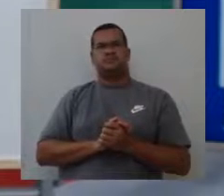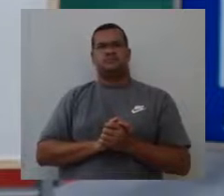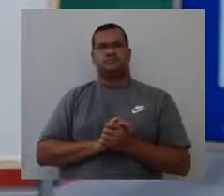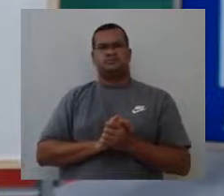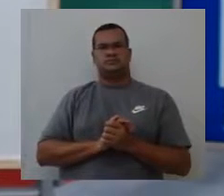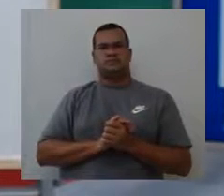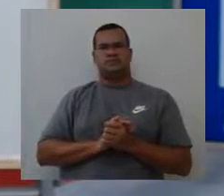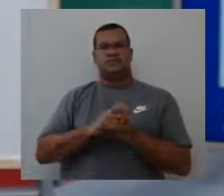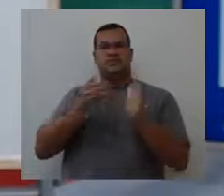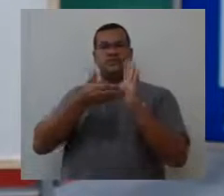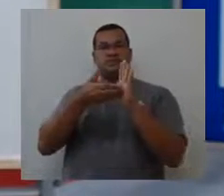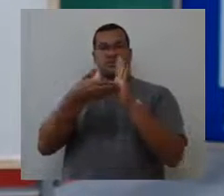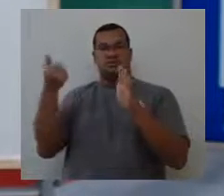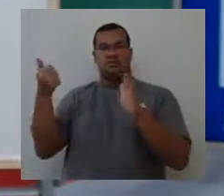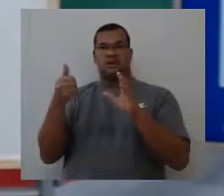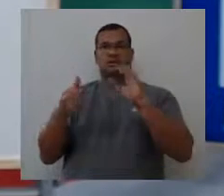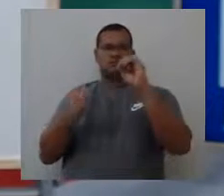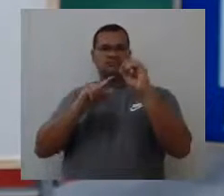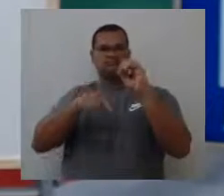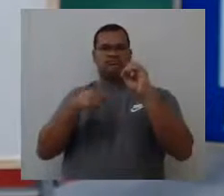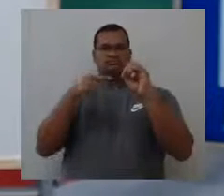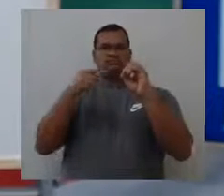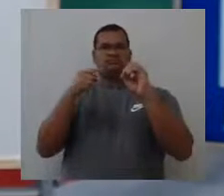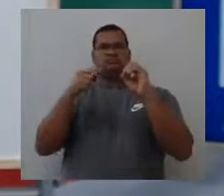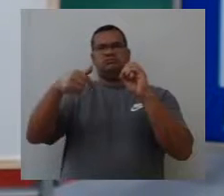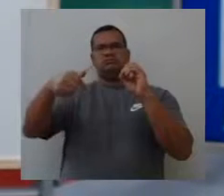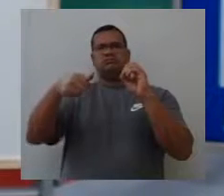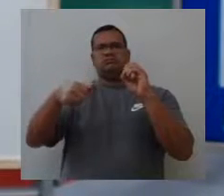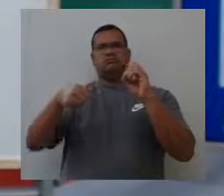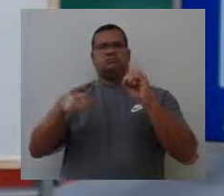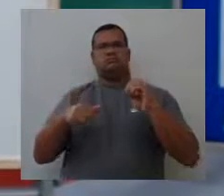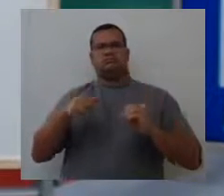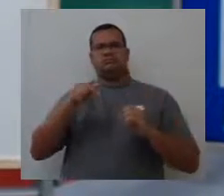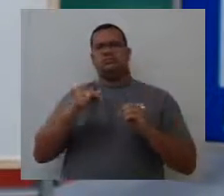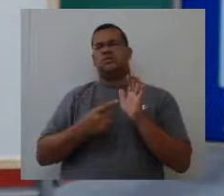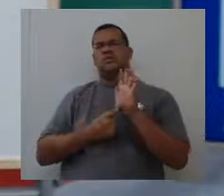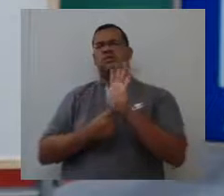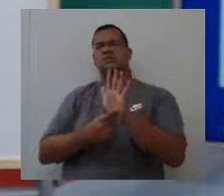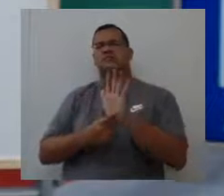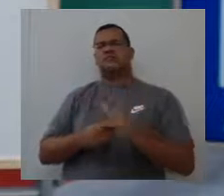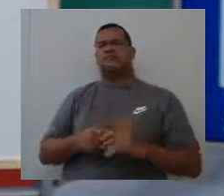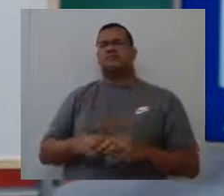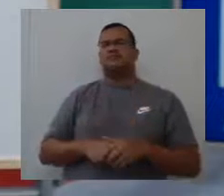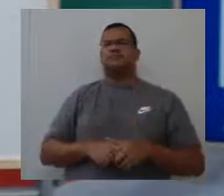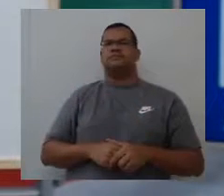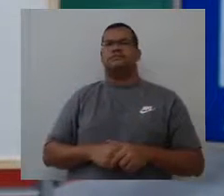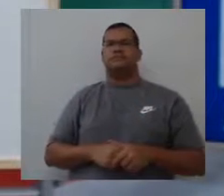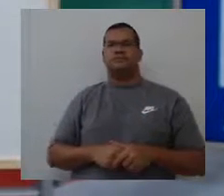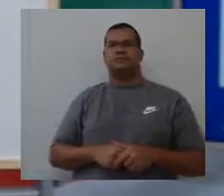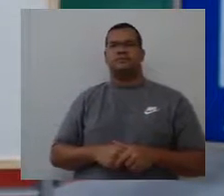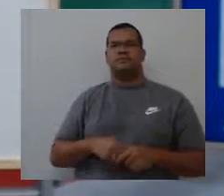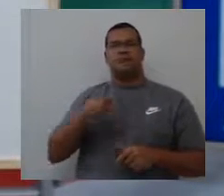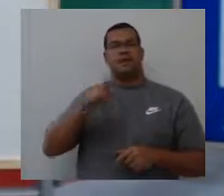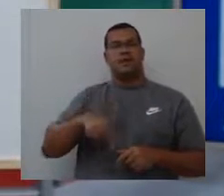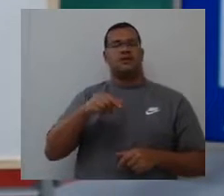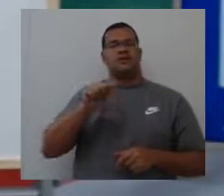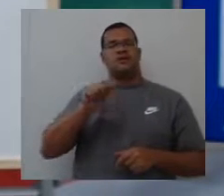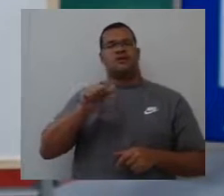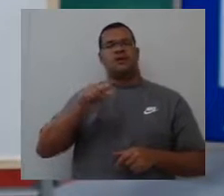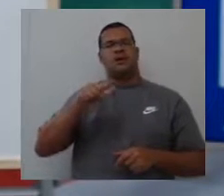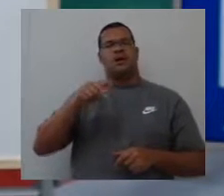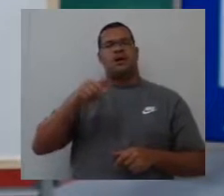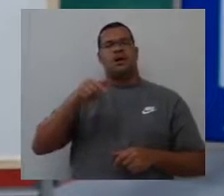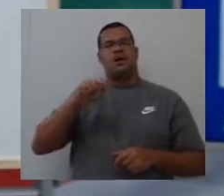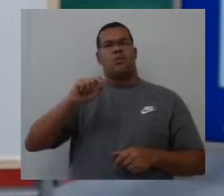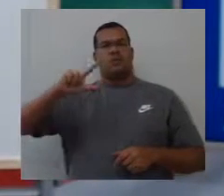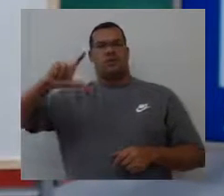casas decimais, depois da vírgula, e vou circular para você aqui, ó. Esse meu aumento, olha, esse